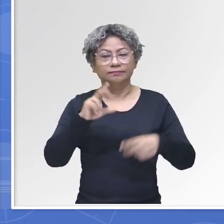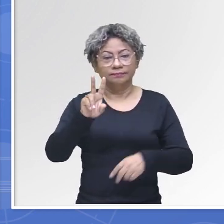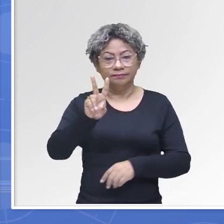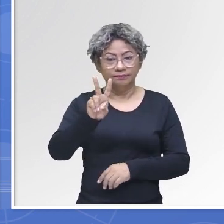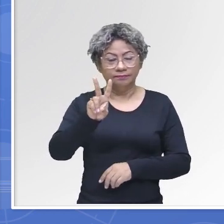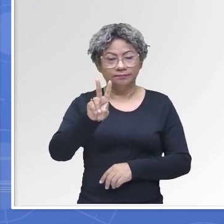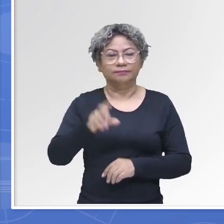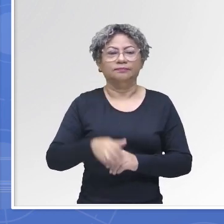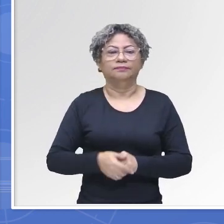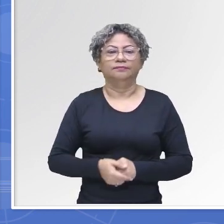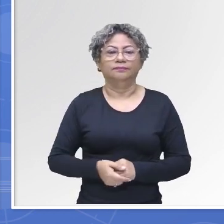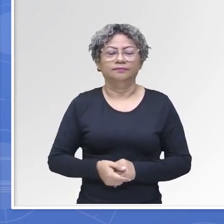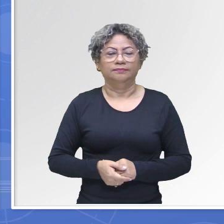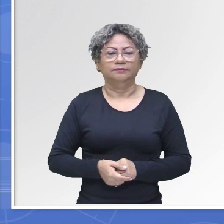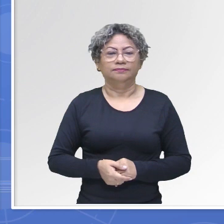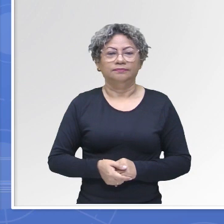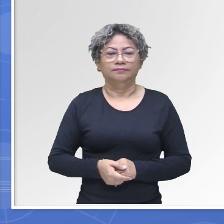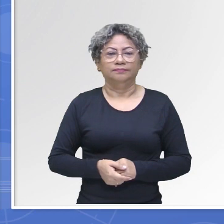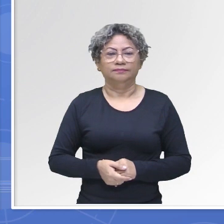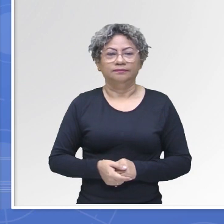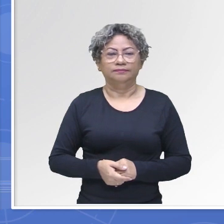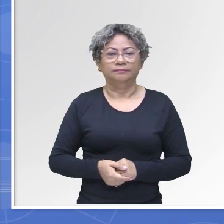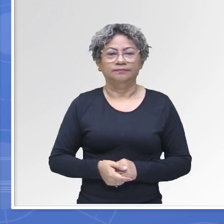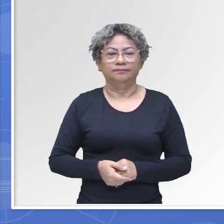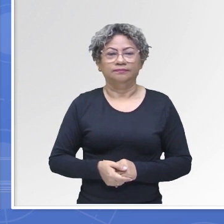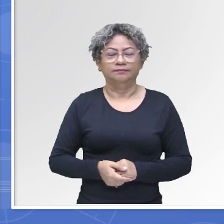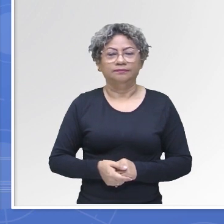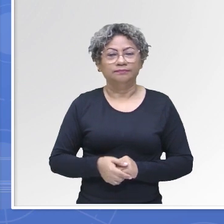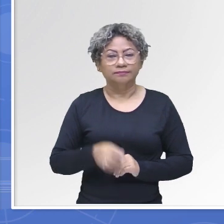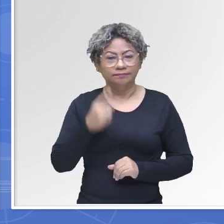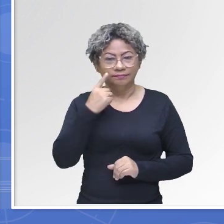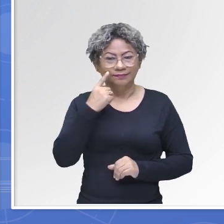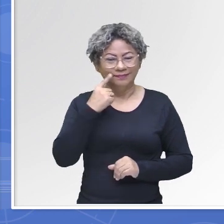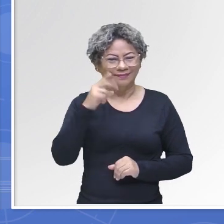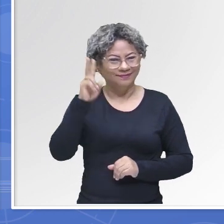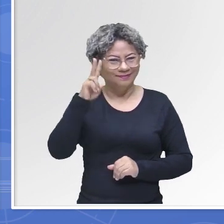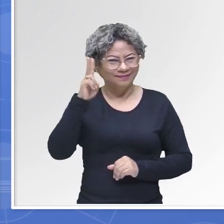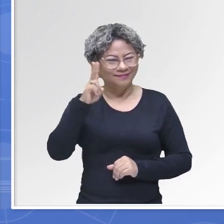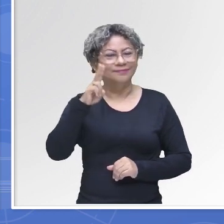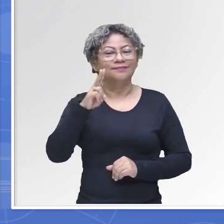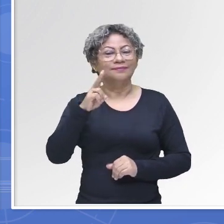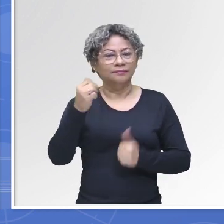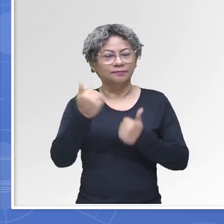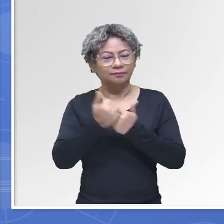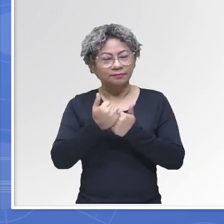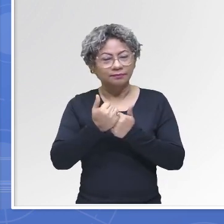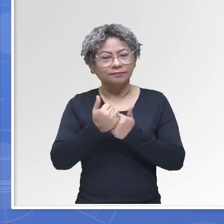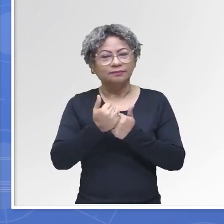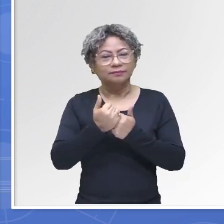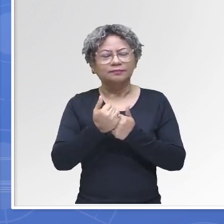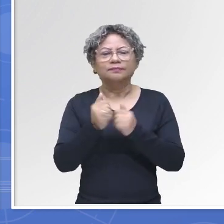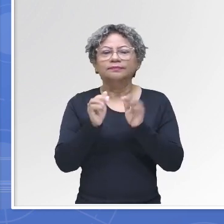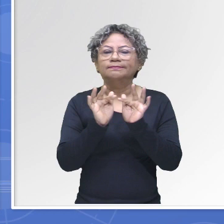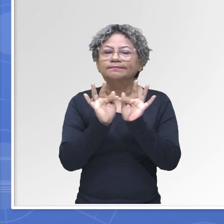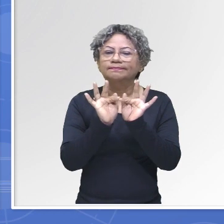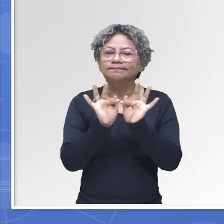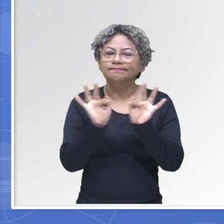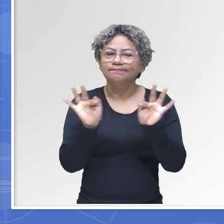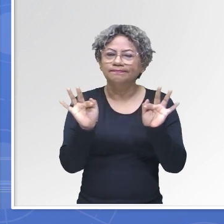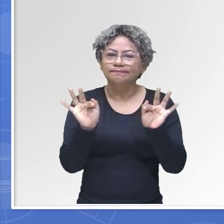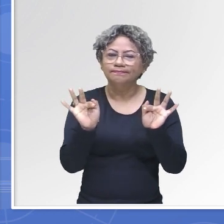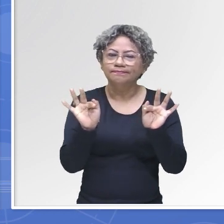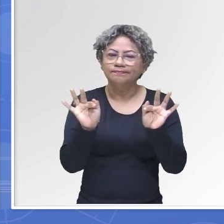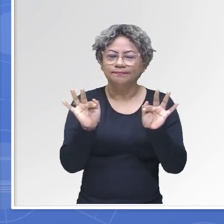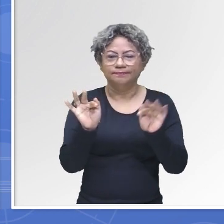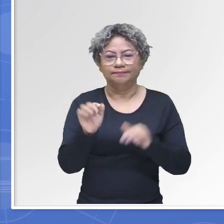né? Então, essa de baixo, ó, como nós estamos utilizando o método da substituição, é a mais simples, né? Vamos isolar